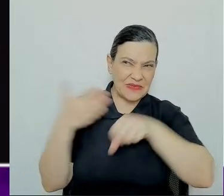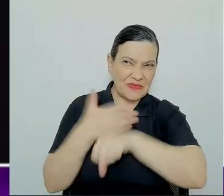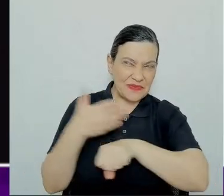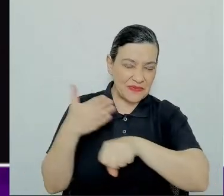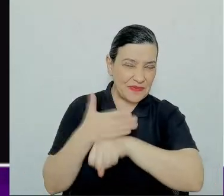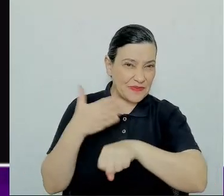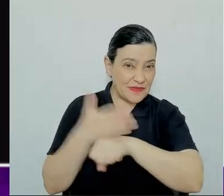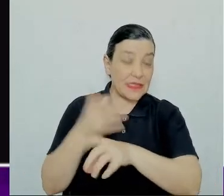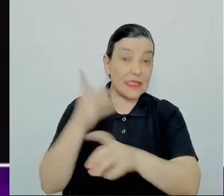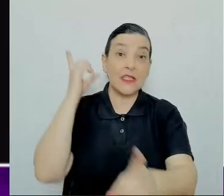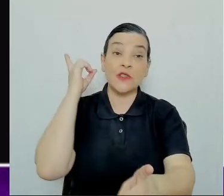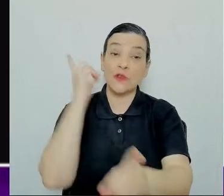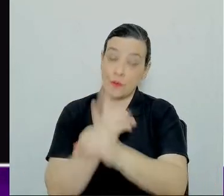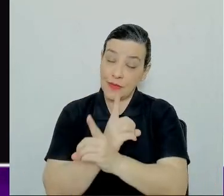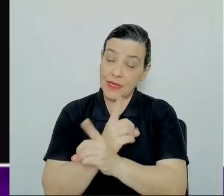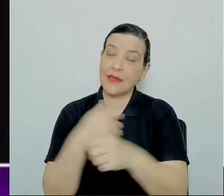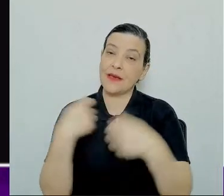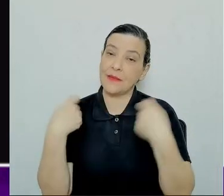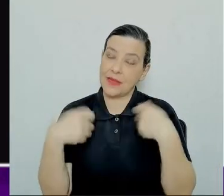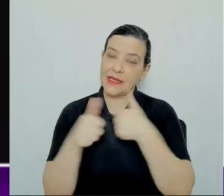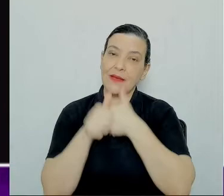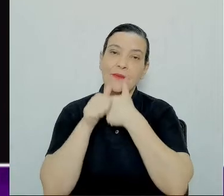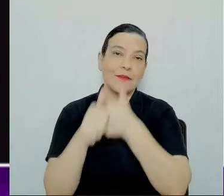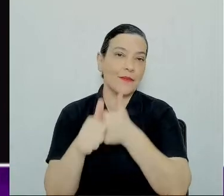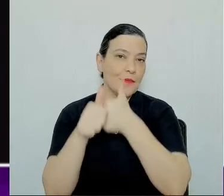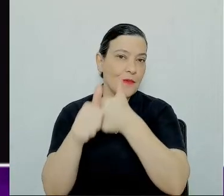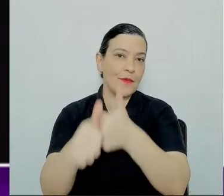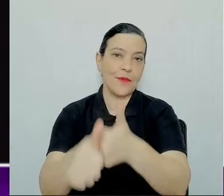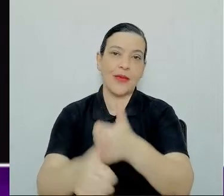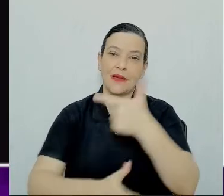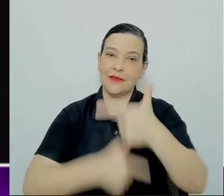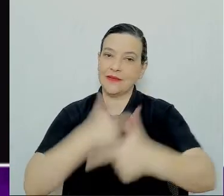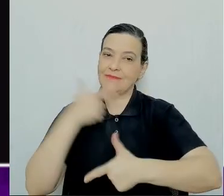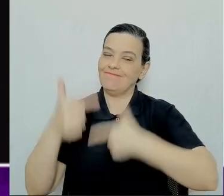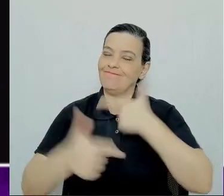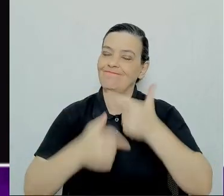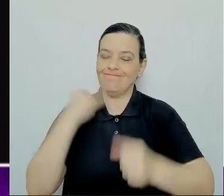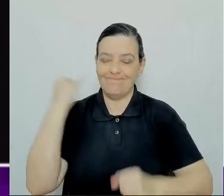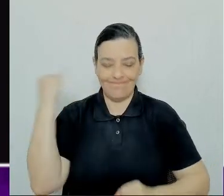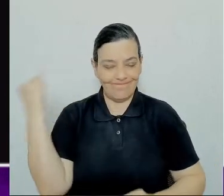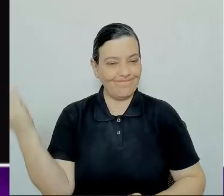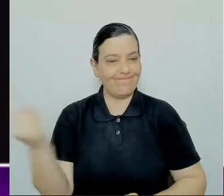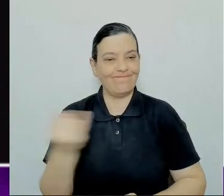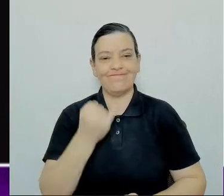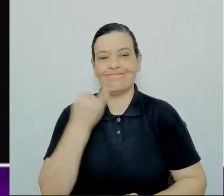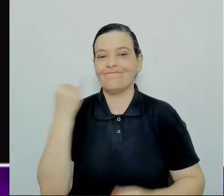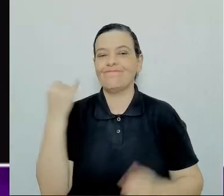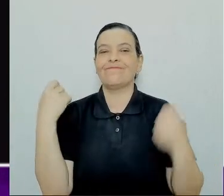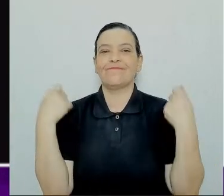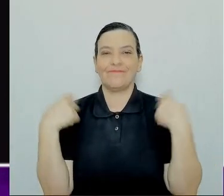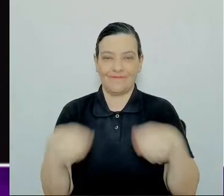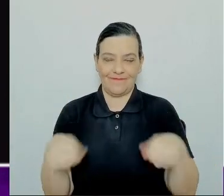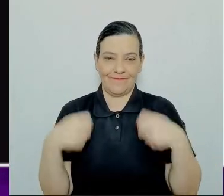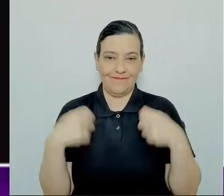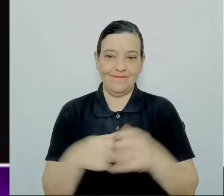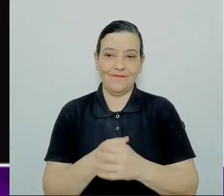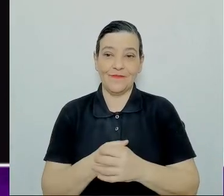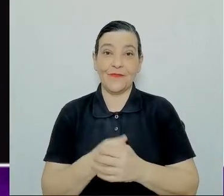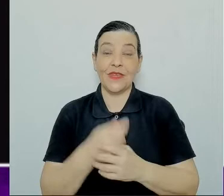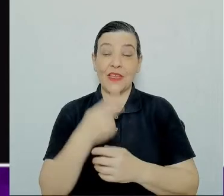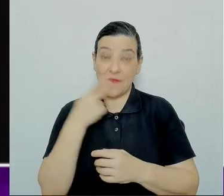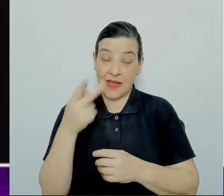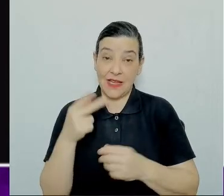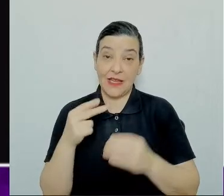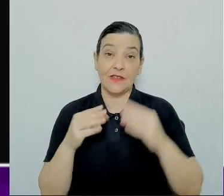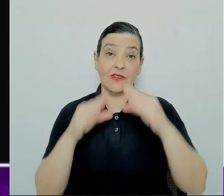isso? Monitorando os meus serviços. A monitoração de serviços é essencial. E falando de Azure, por